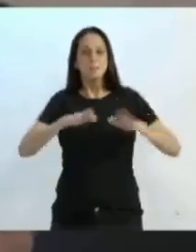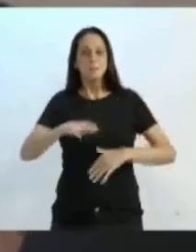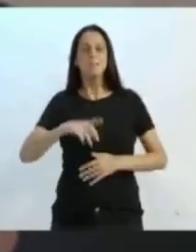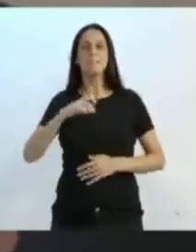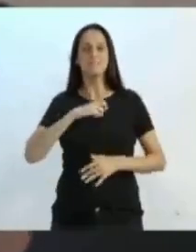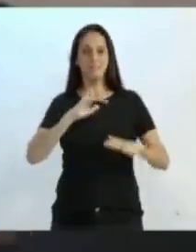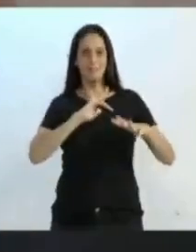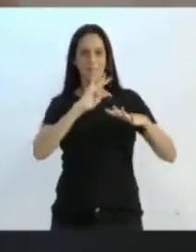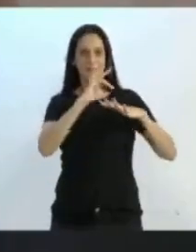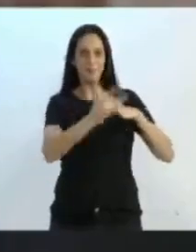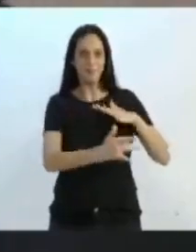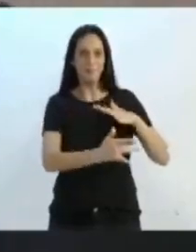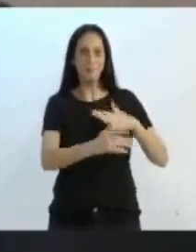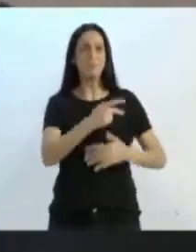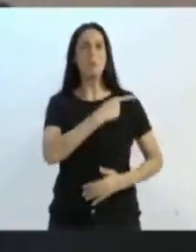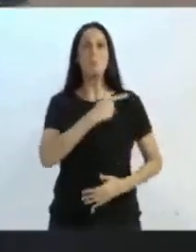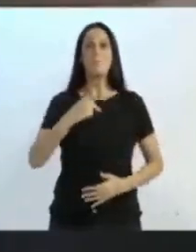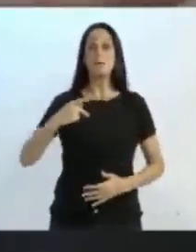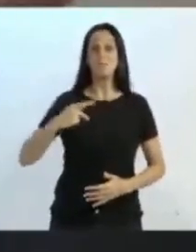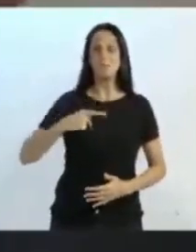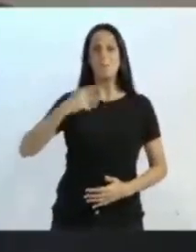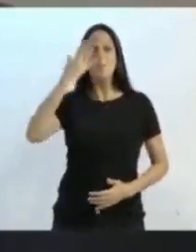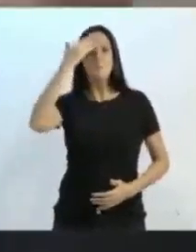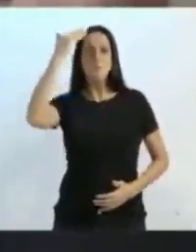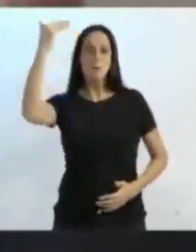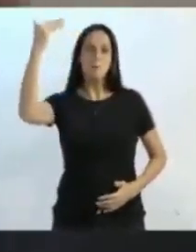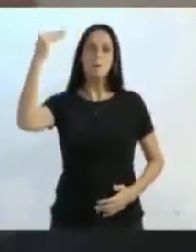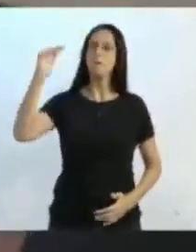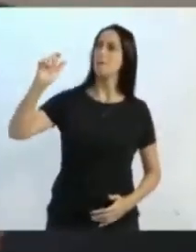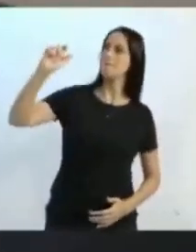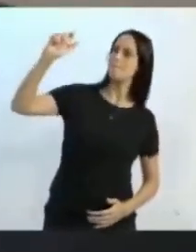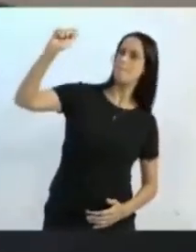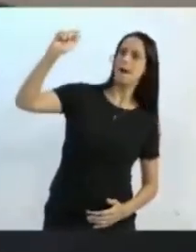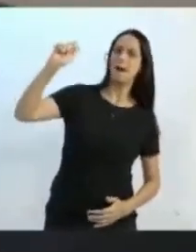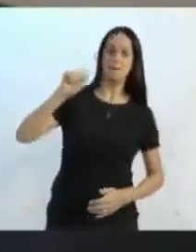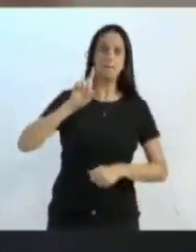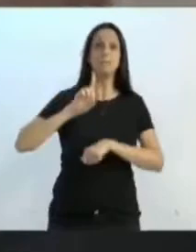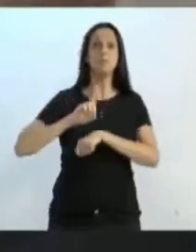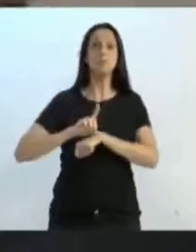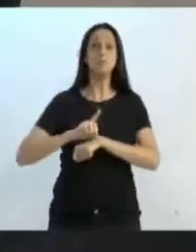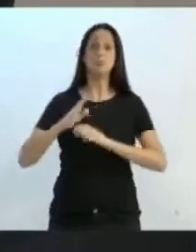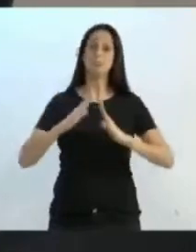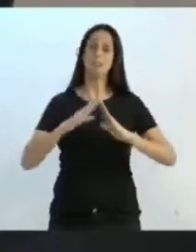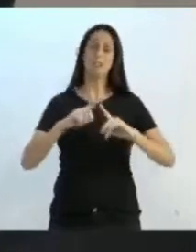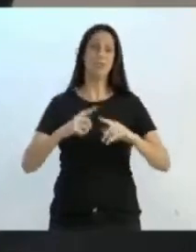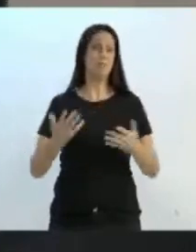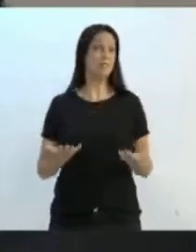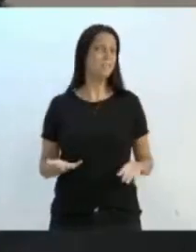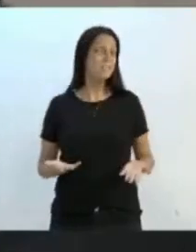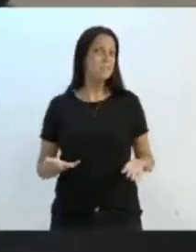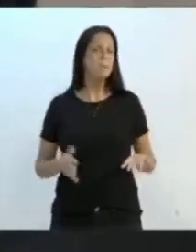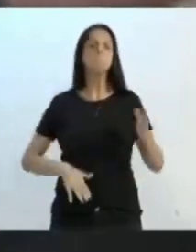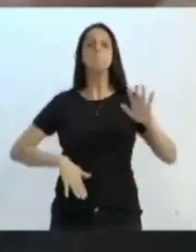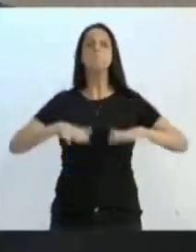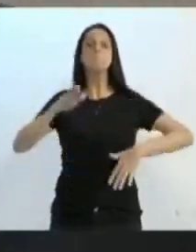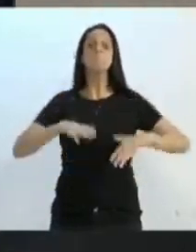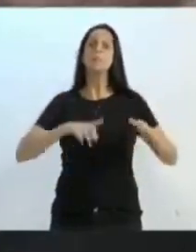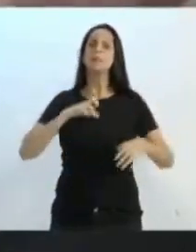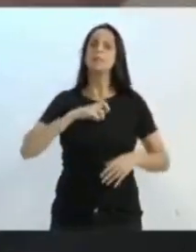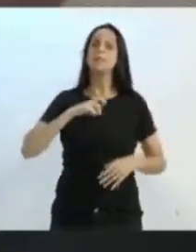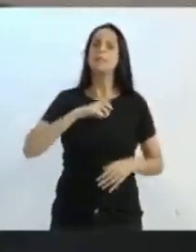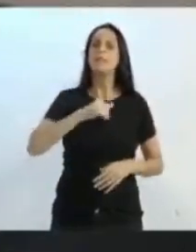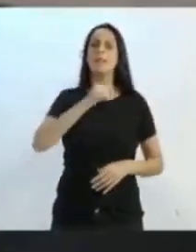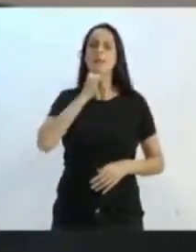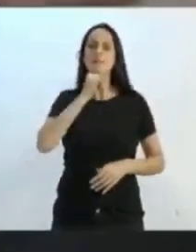redes sociais, os pastores, os maiores lá em cima, que são os donos das igrejas, saindo com champanhe em